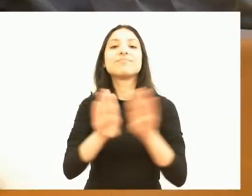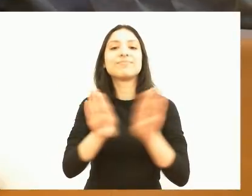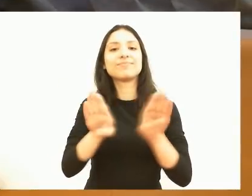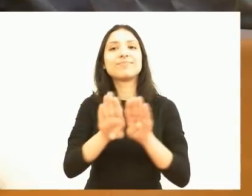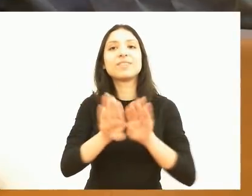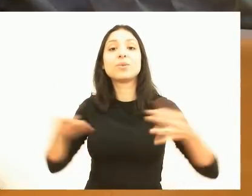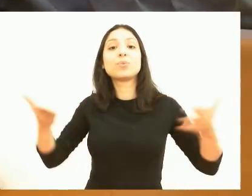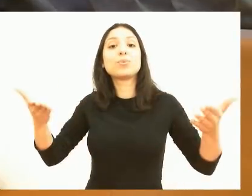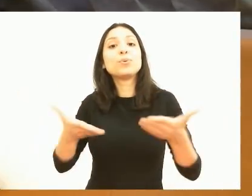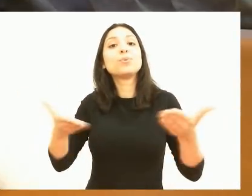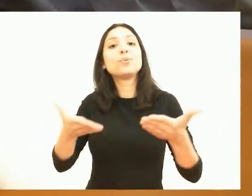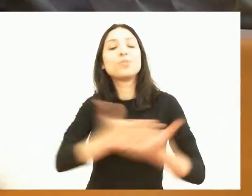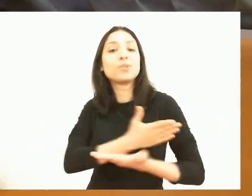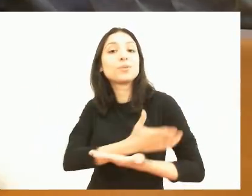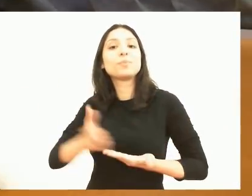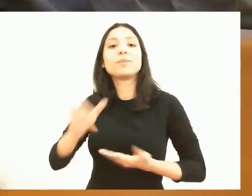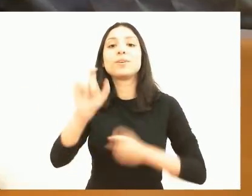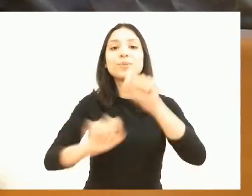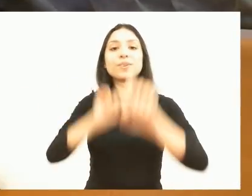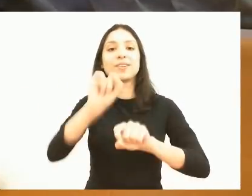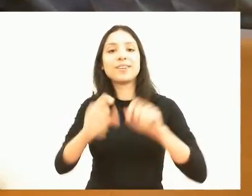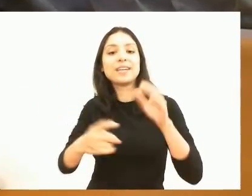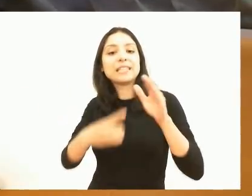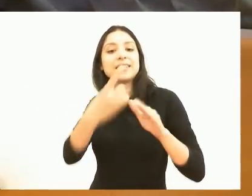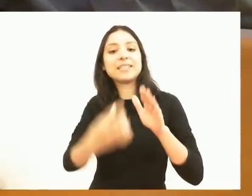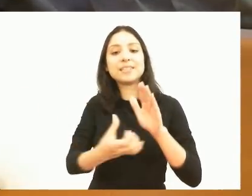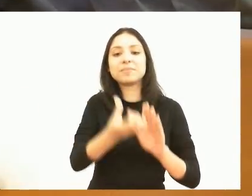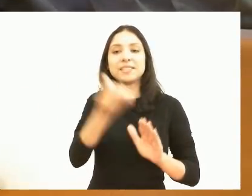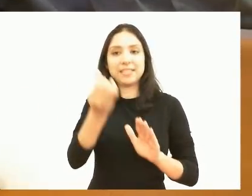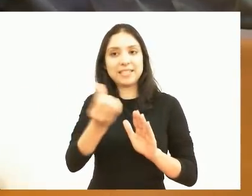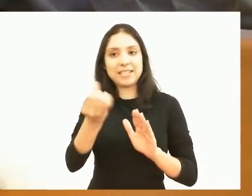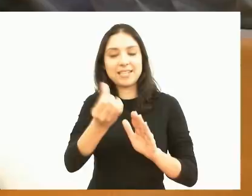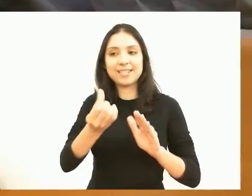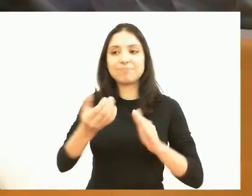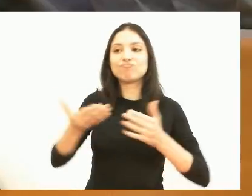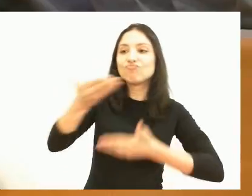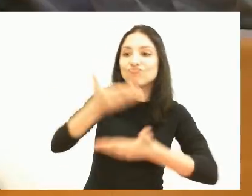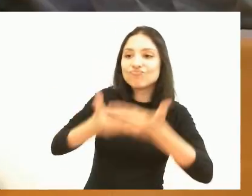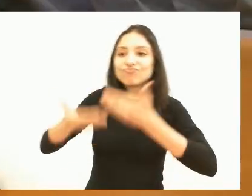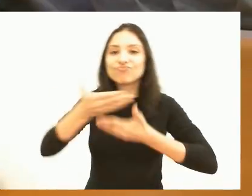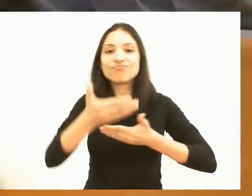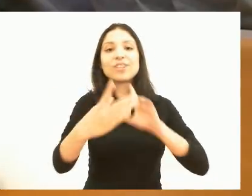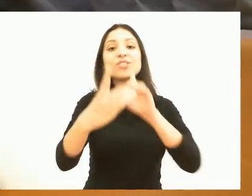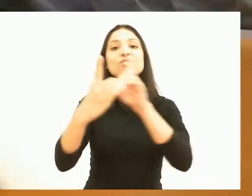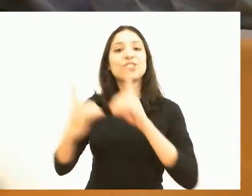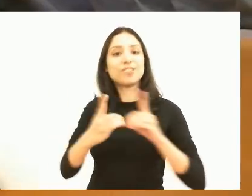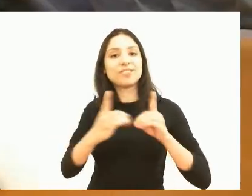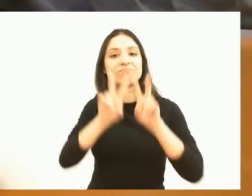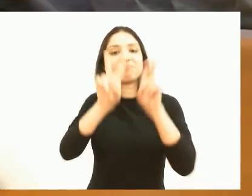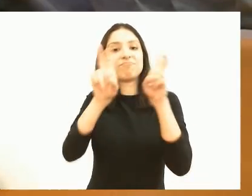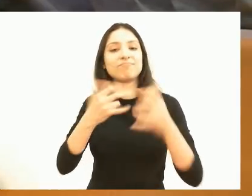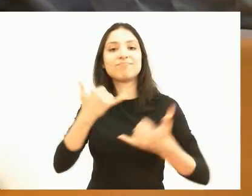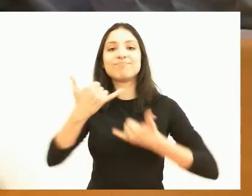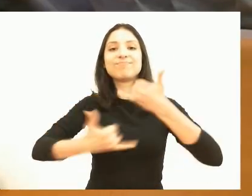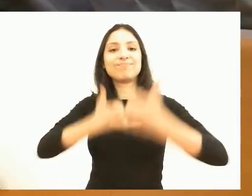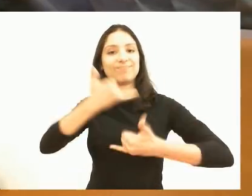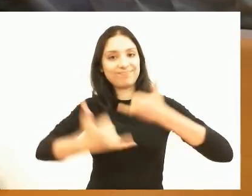hoje nós vamos dar início a nossa 16ª do diálogos do brincar a nossa décima sexta edição